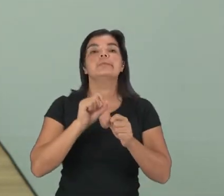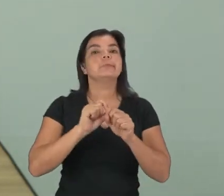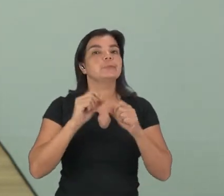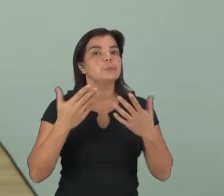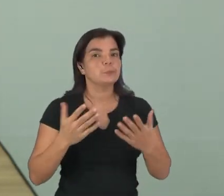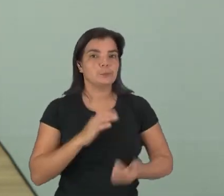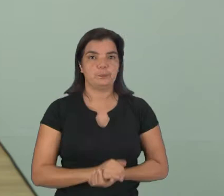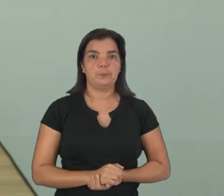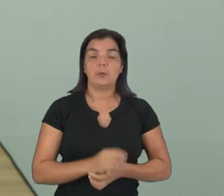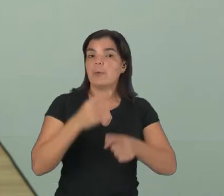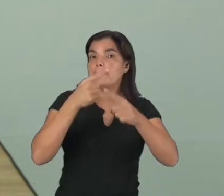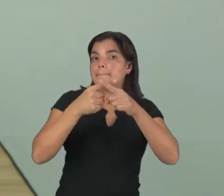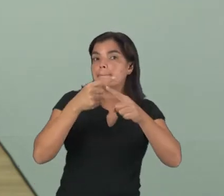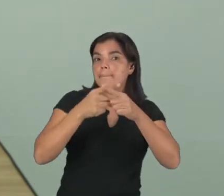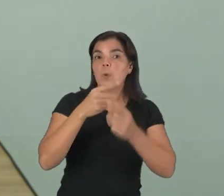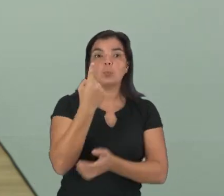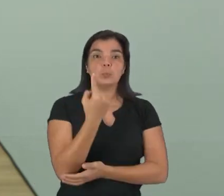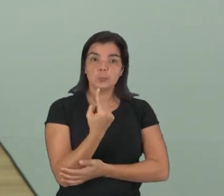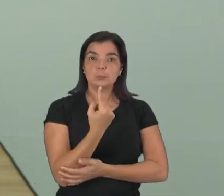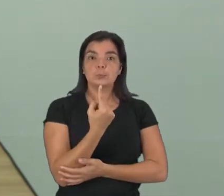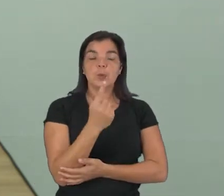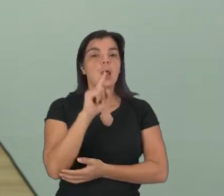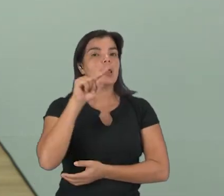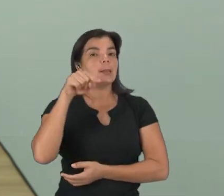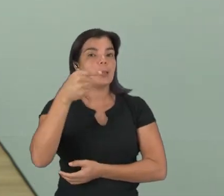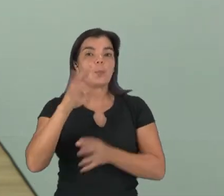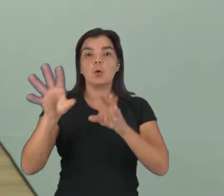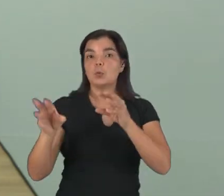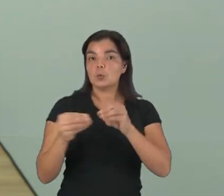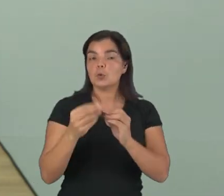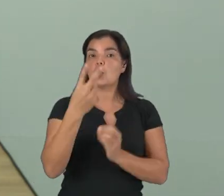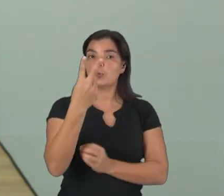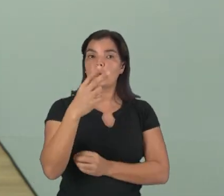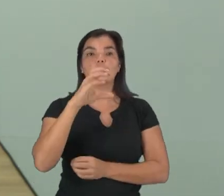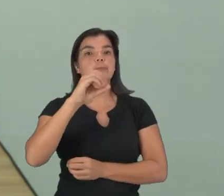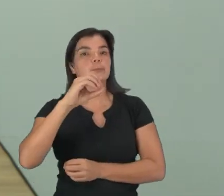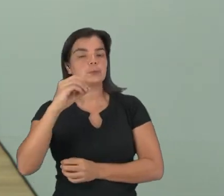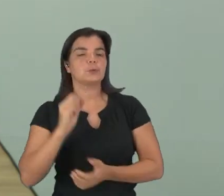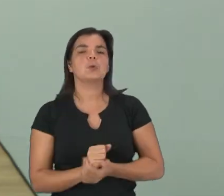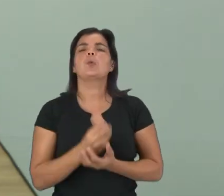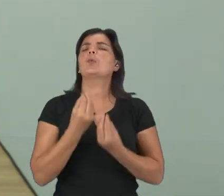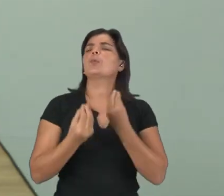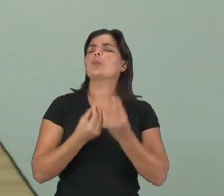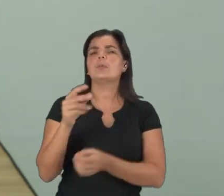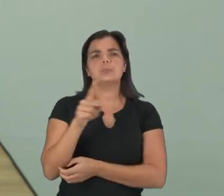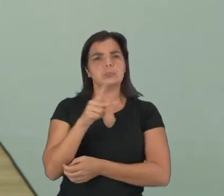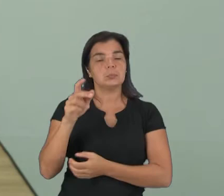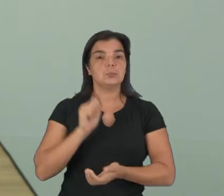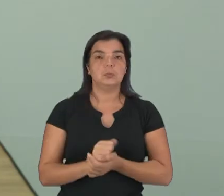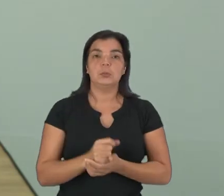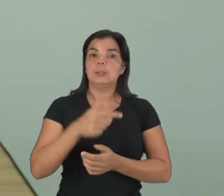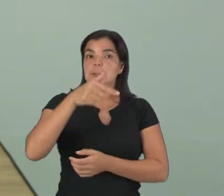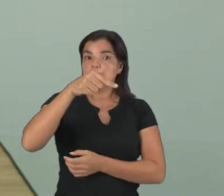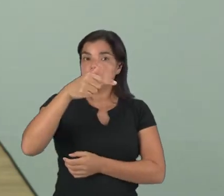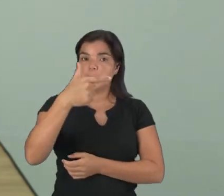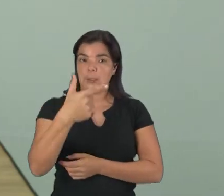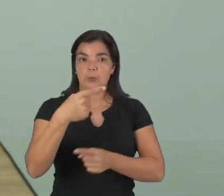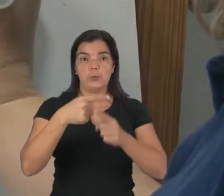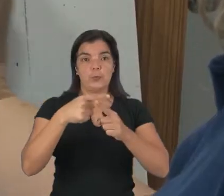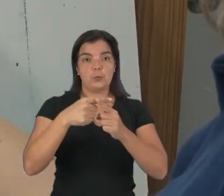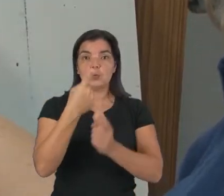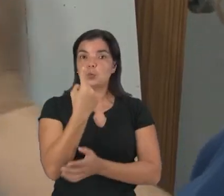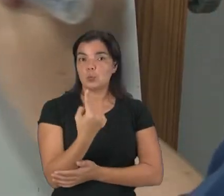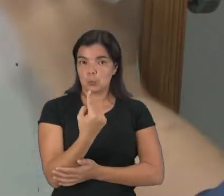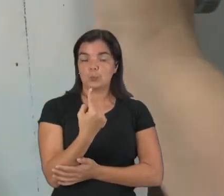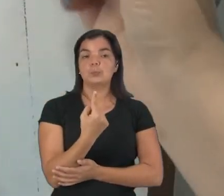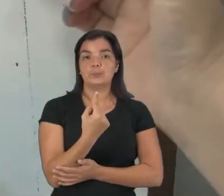fazer? Você vai multiplicar por 1 e depois você acrescenta os dois zeros. Como professora, 72